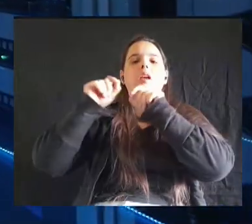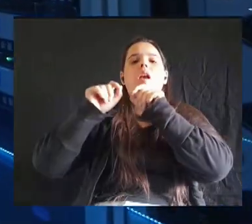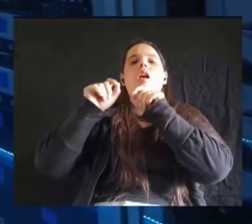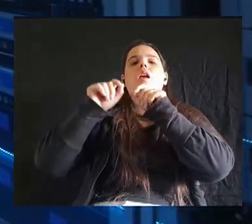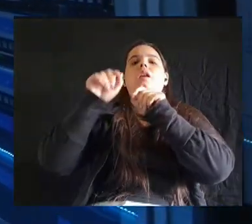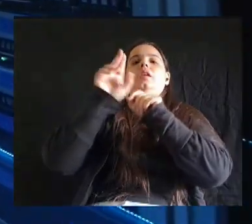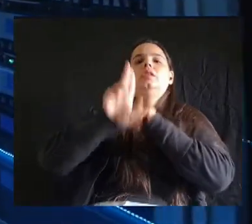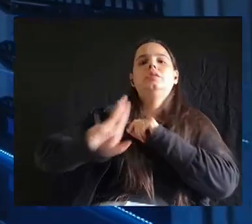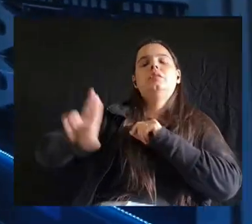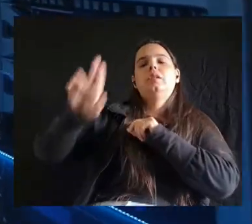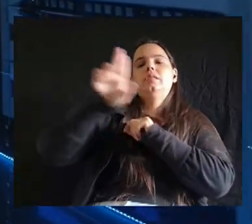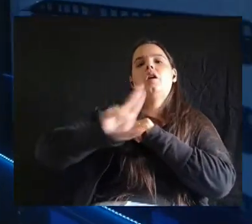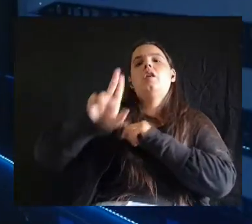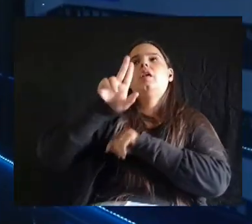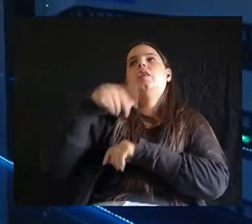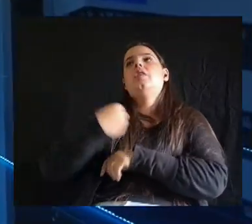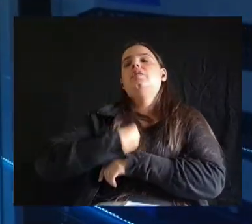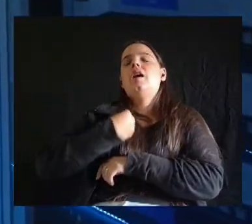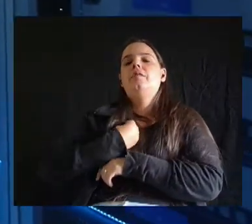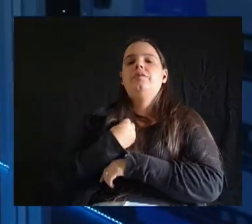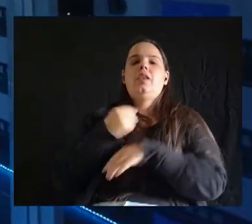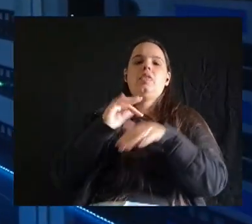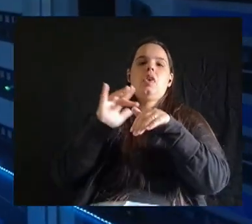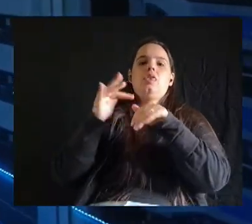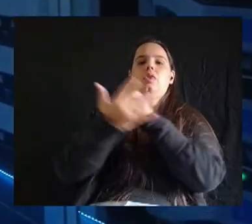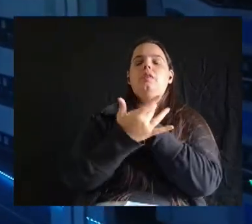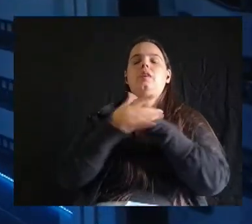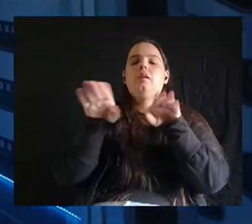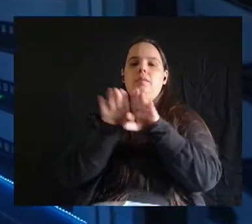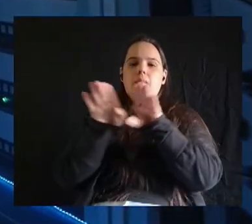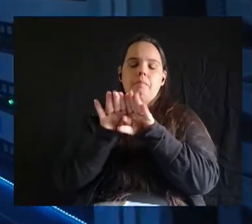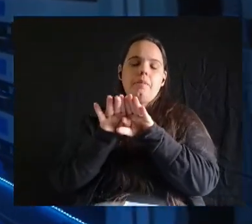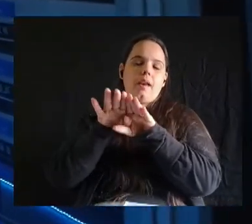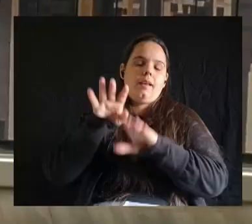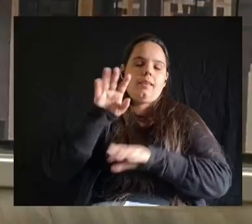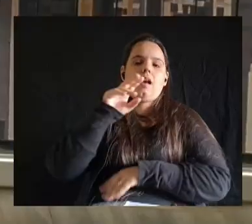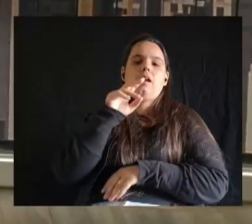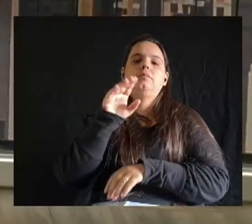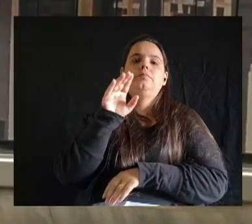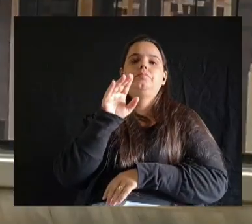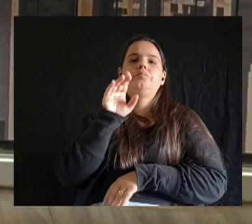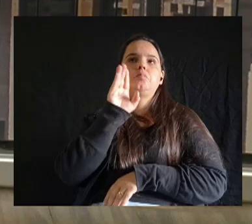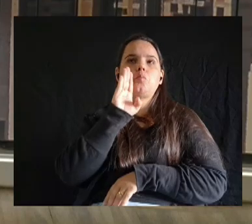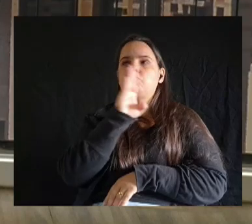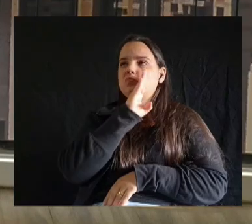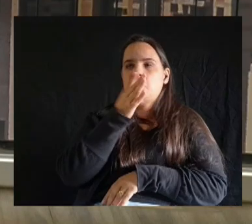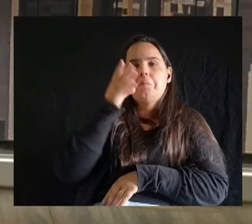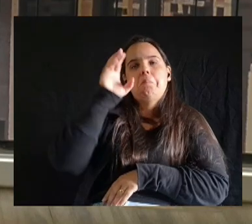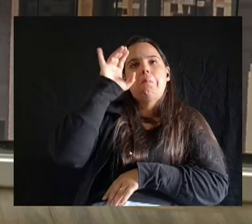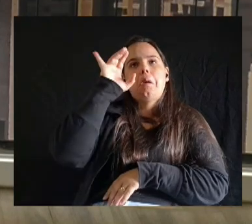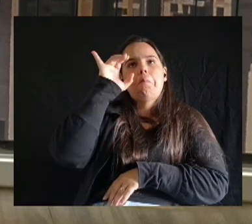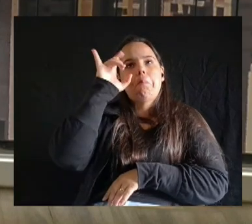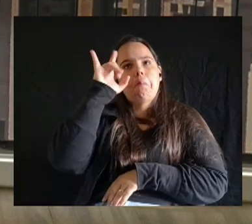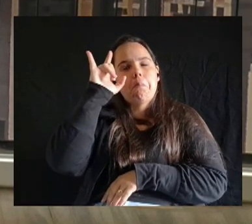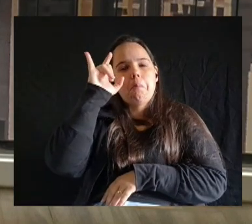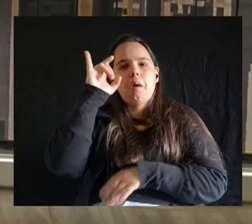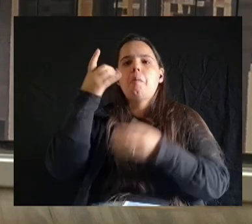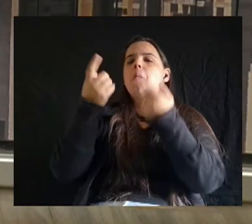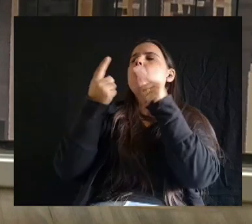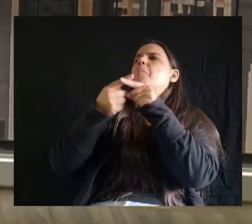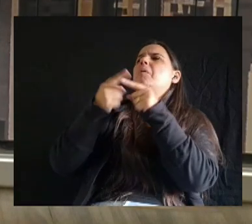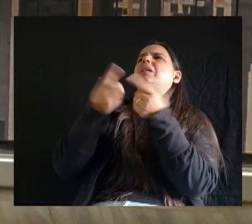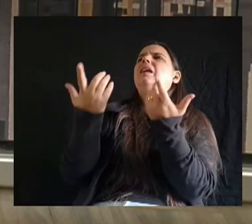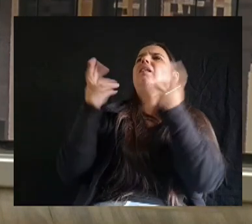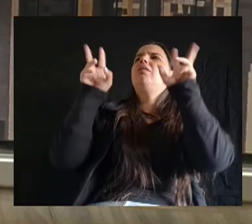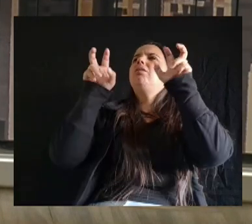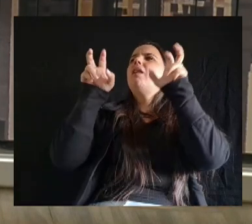vida social e virtual na internet. Isso porque esse tema, né, dos data centers se tornou um tema tão